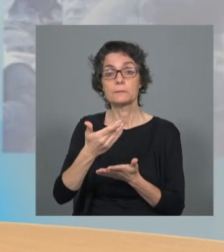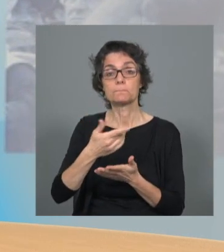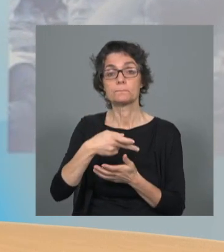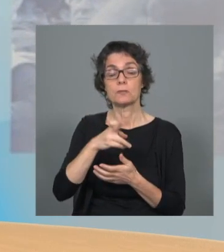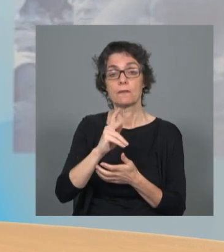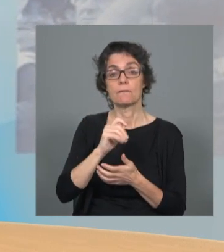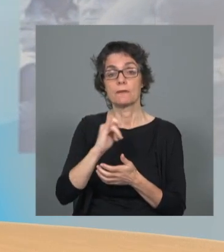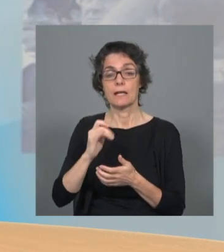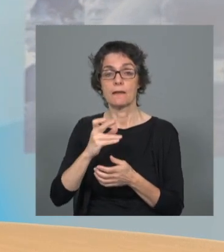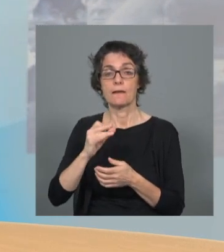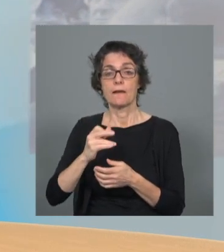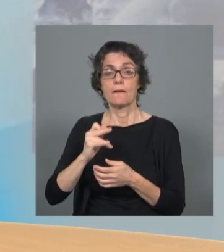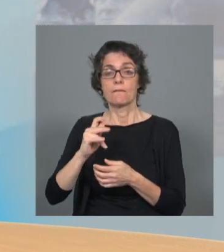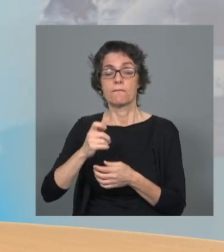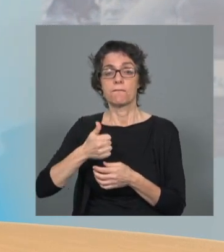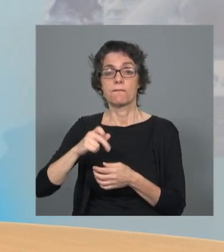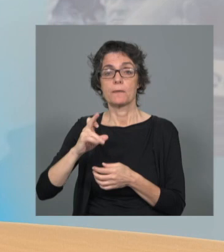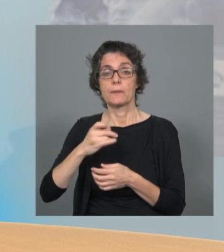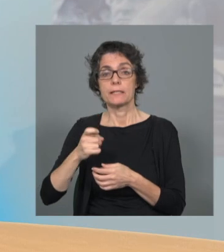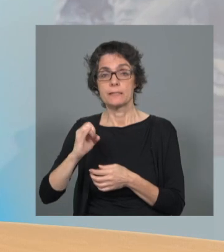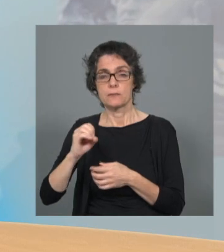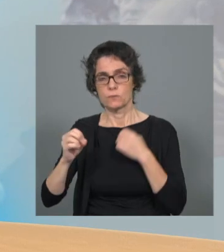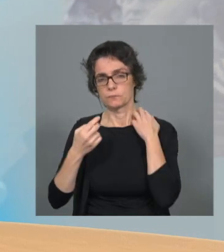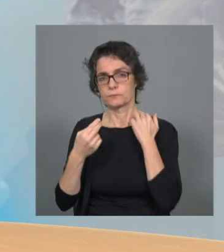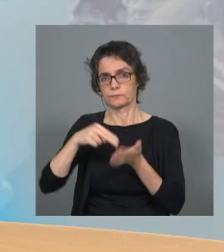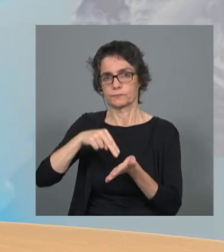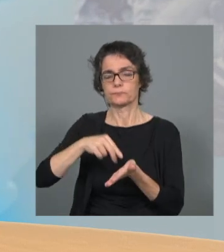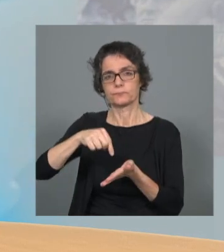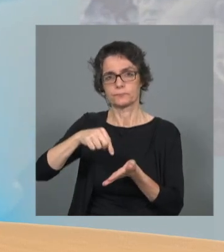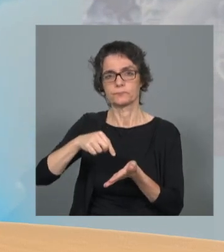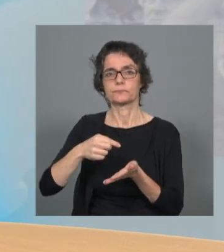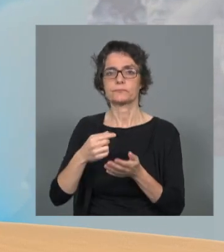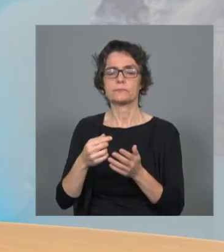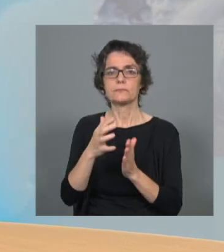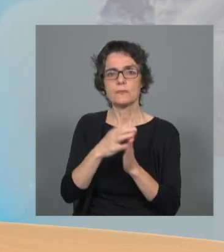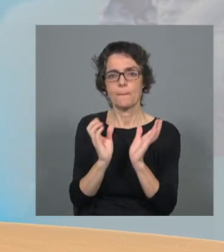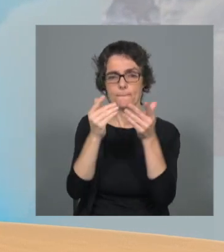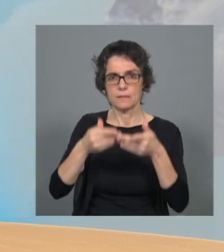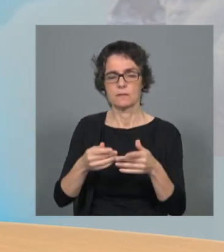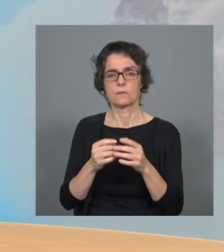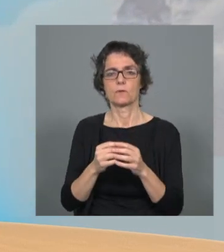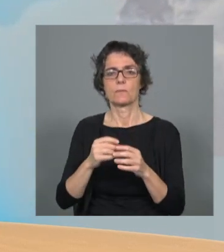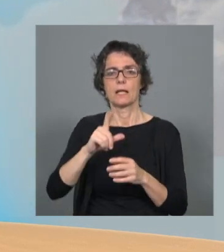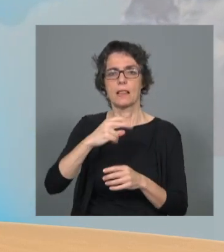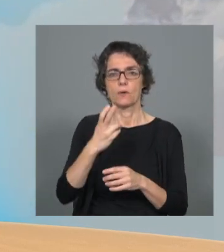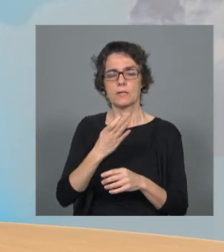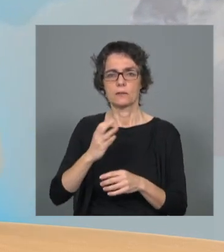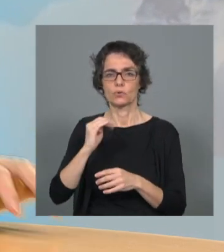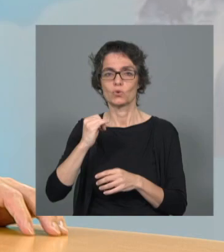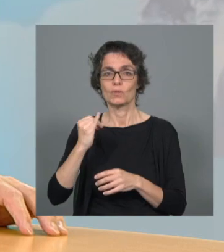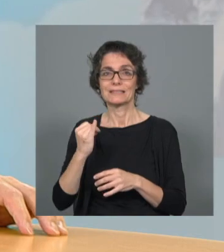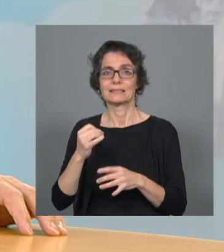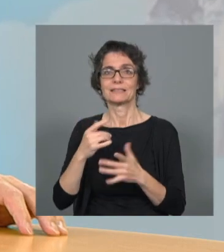aqui esta plataforma de ação Laudato Si, que foi apresentada no Vaticano na última semana, e fica esse...